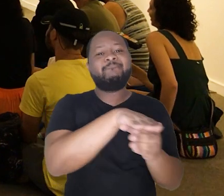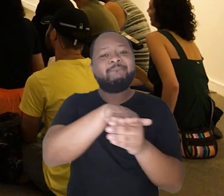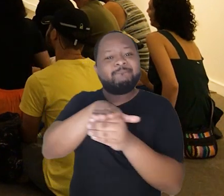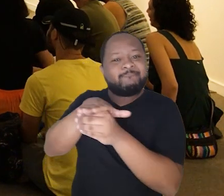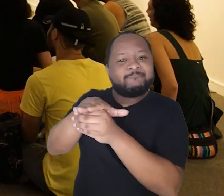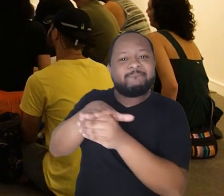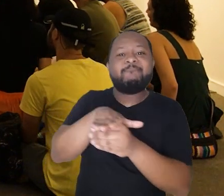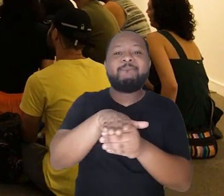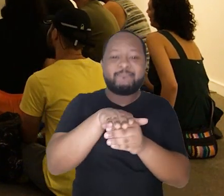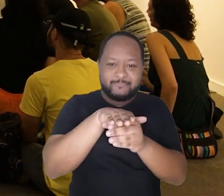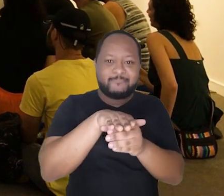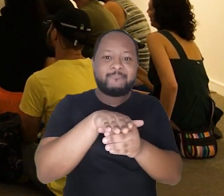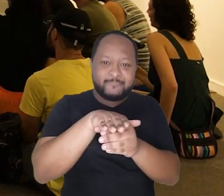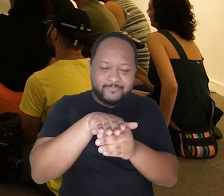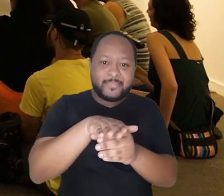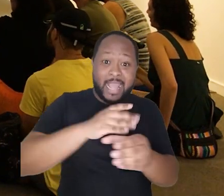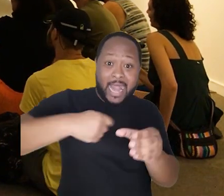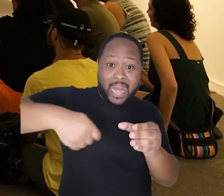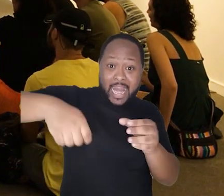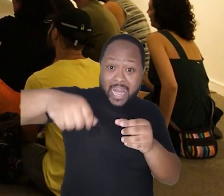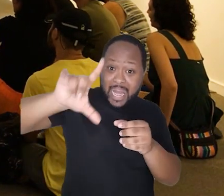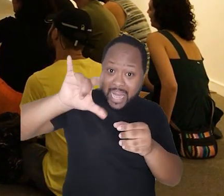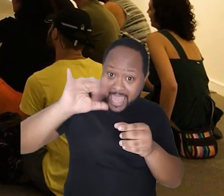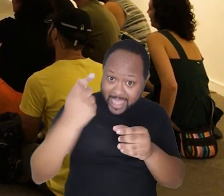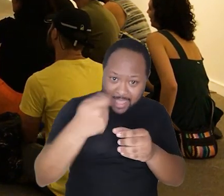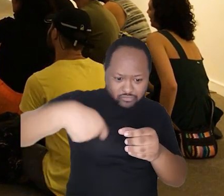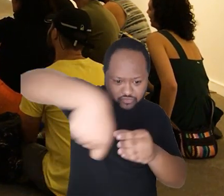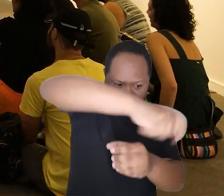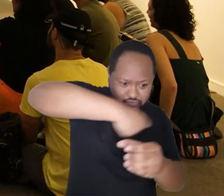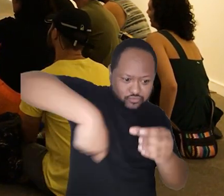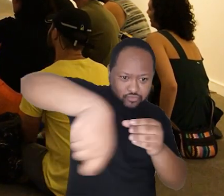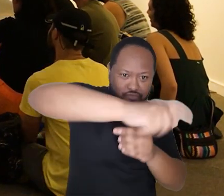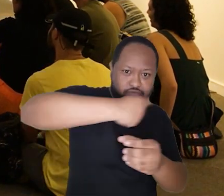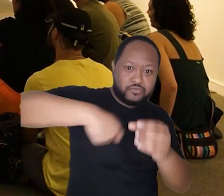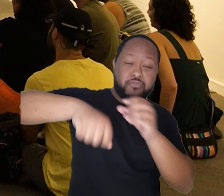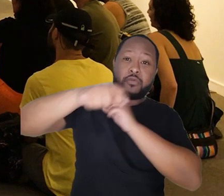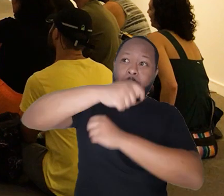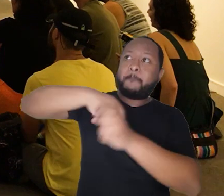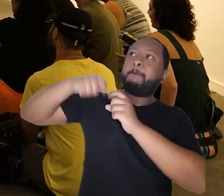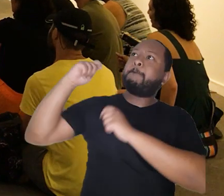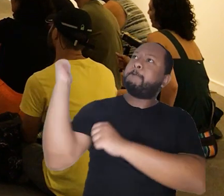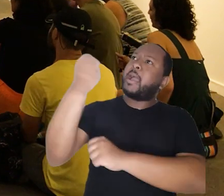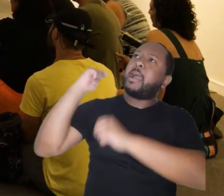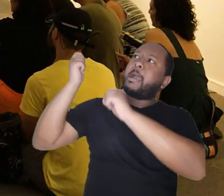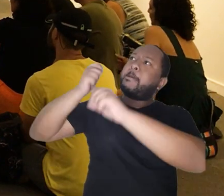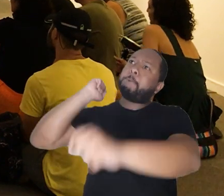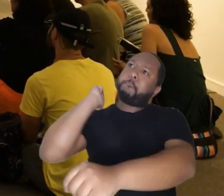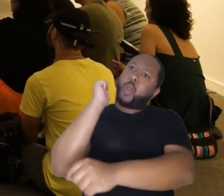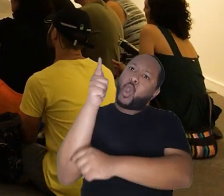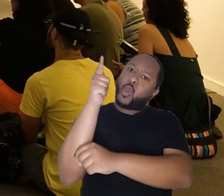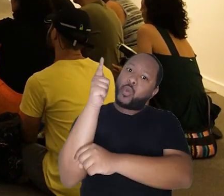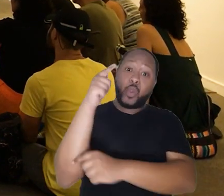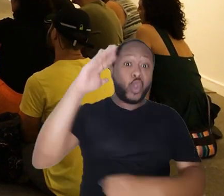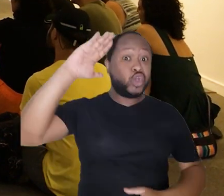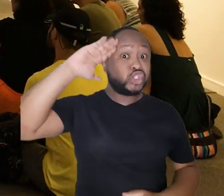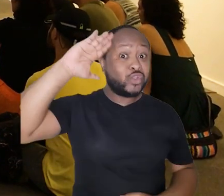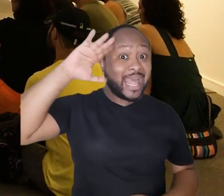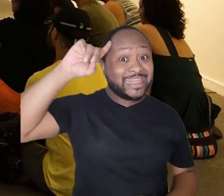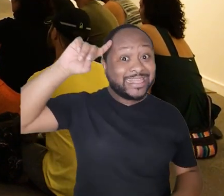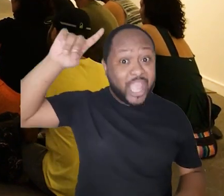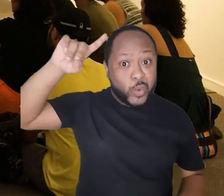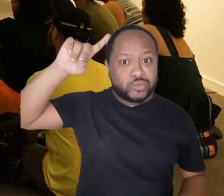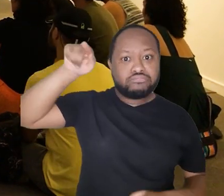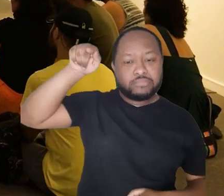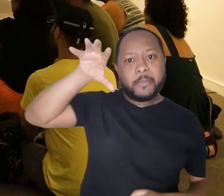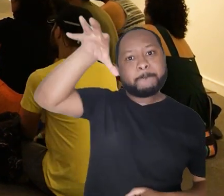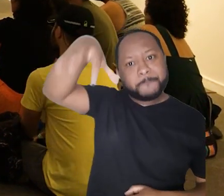O Anansi passou a linha, jogou para o céu e os soldados do deus Niame levaram as vespas